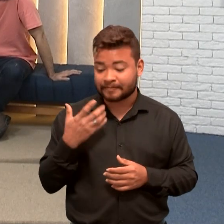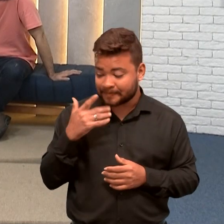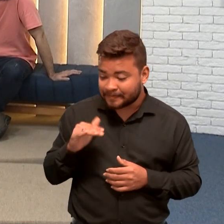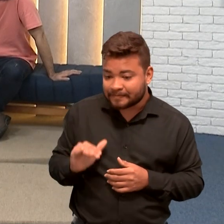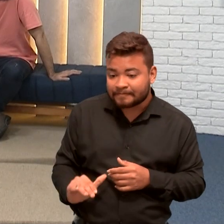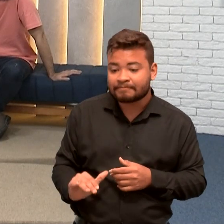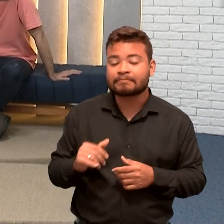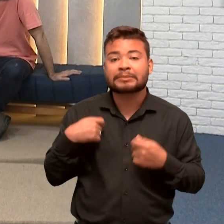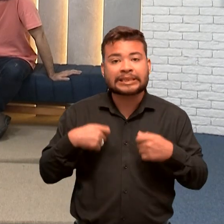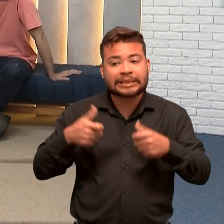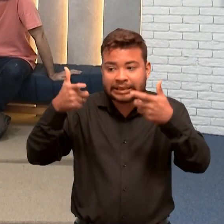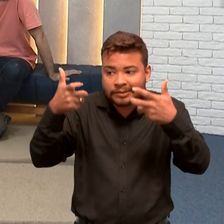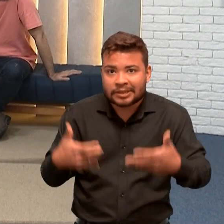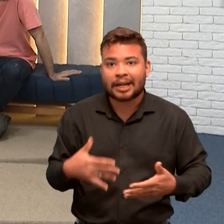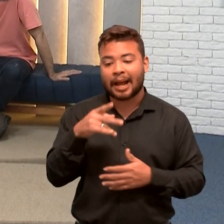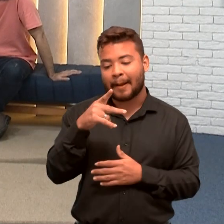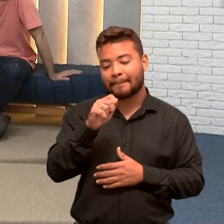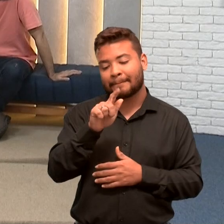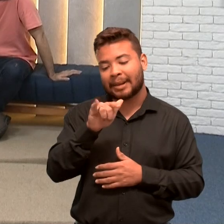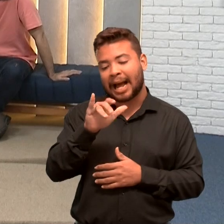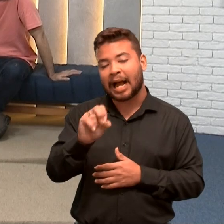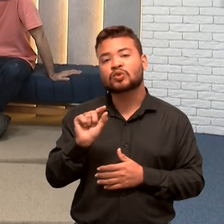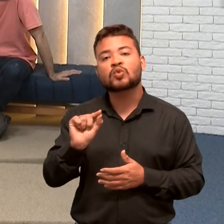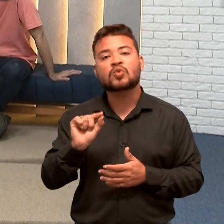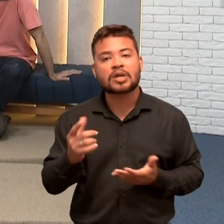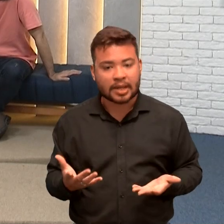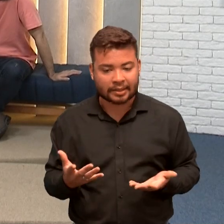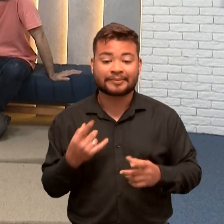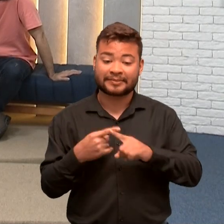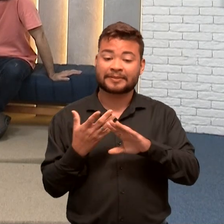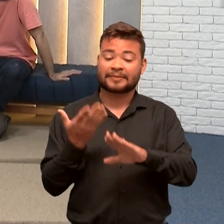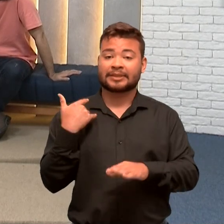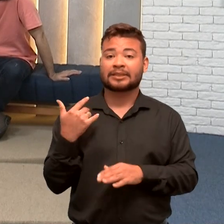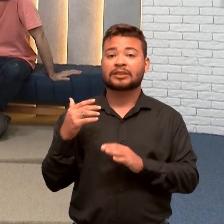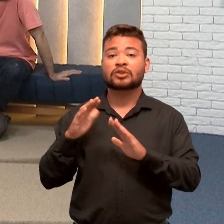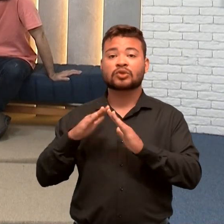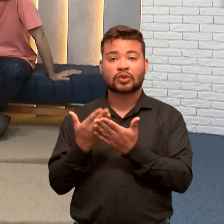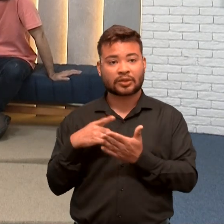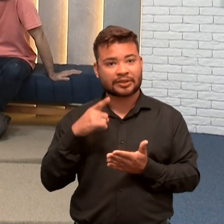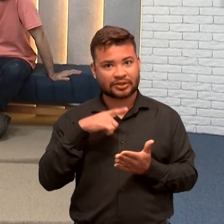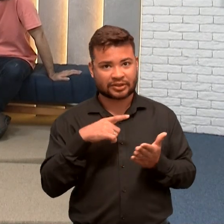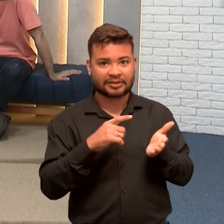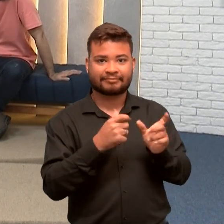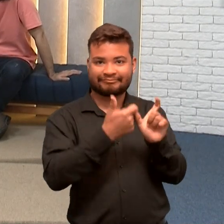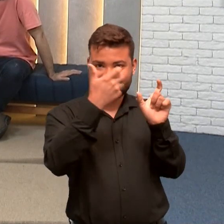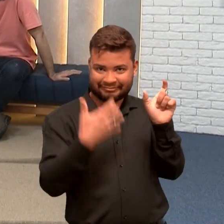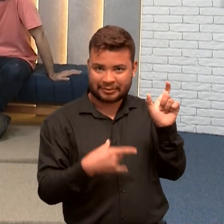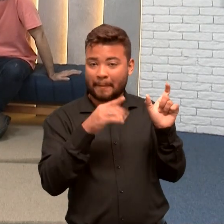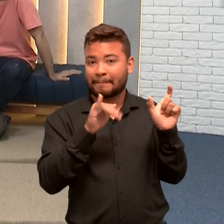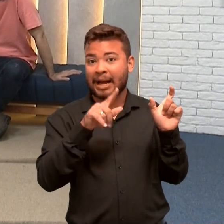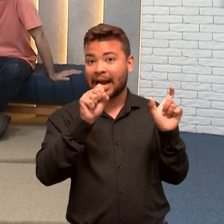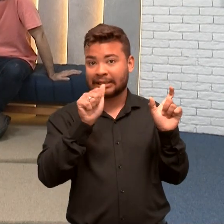ensinado o que é plágio, porque na minha época, pelo menos de escola, a gente copiava da Barça ou da La House e estava tudo certo,